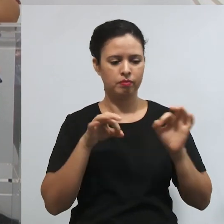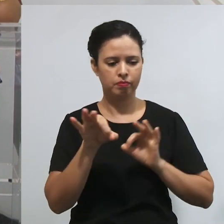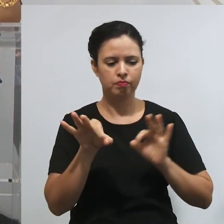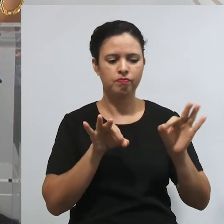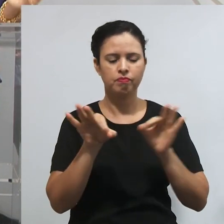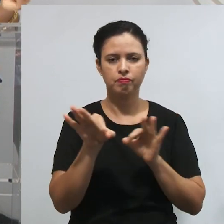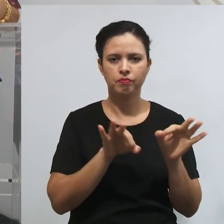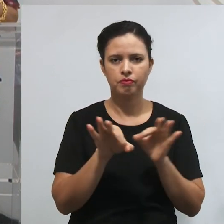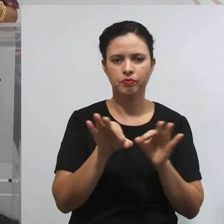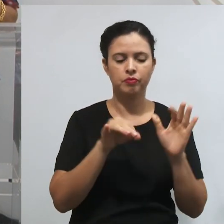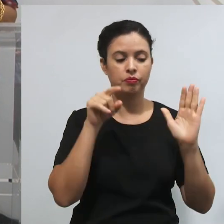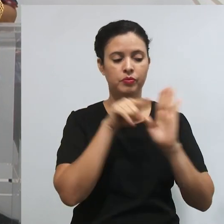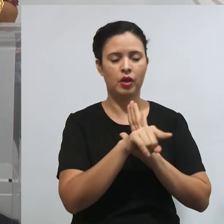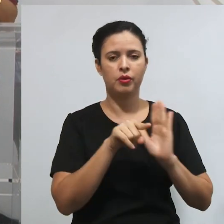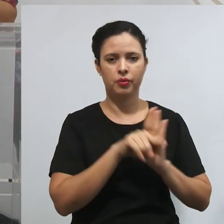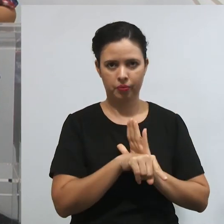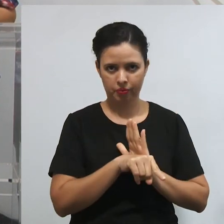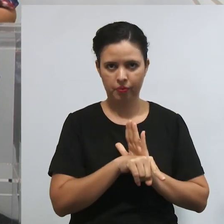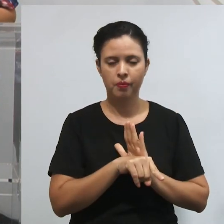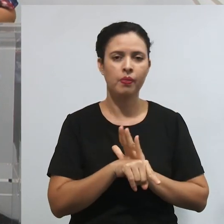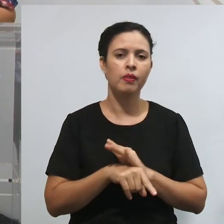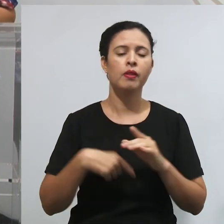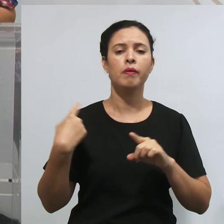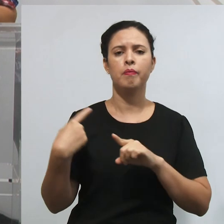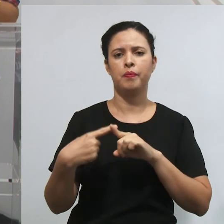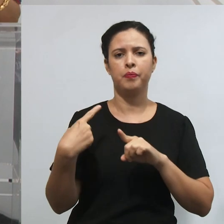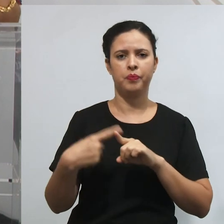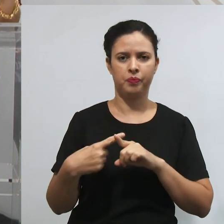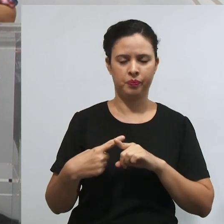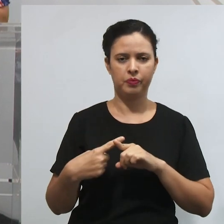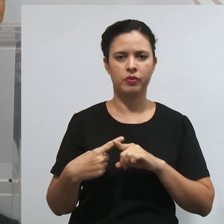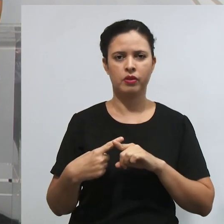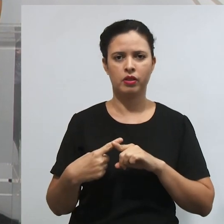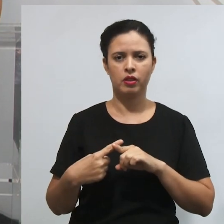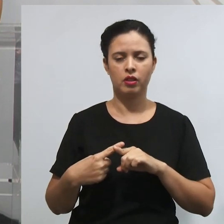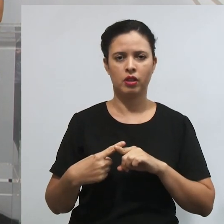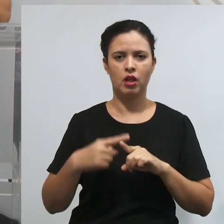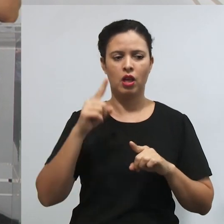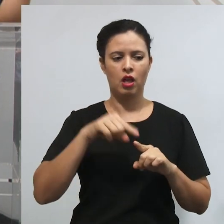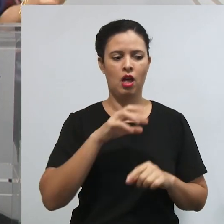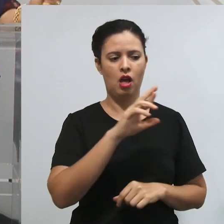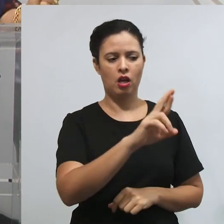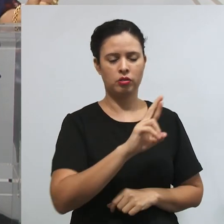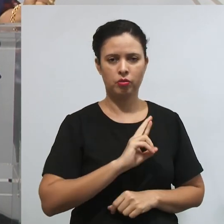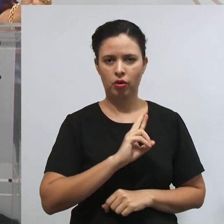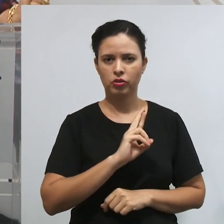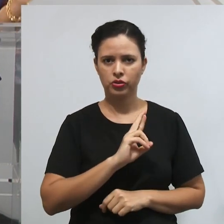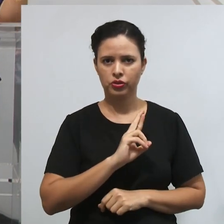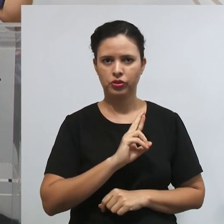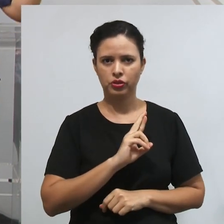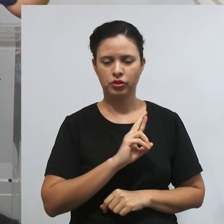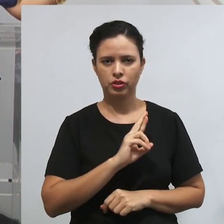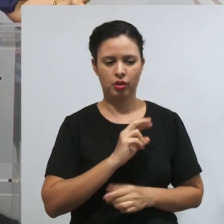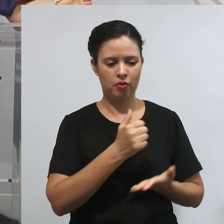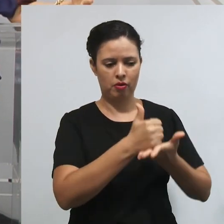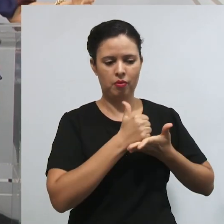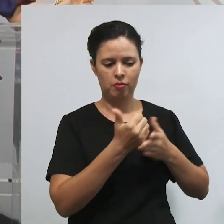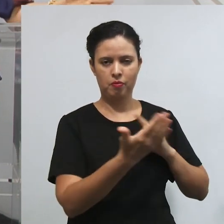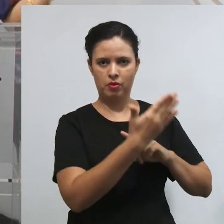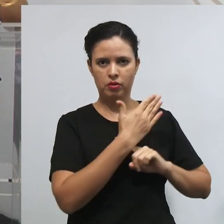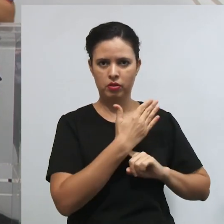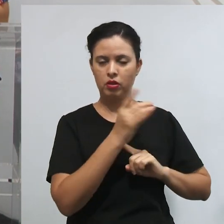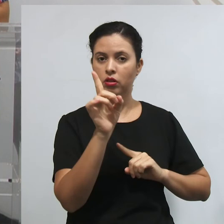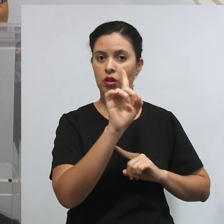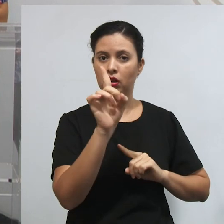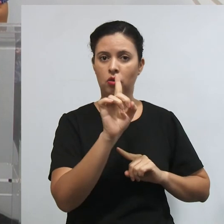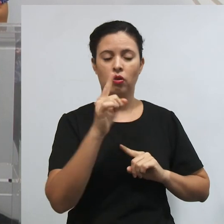se perguntar, né? Até porque não são as respostas que movem o mundo, são as perguntas, né? Então, a gente pergunta primeiro